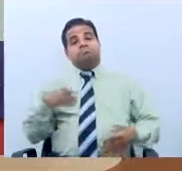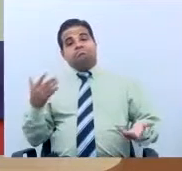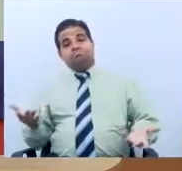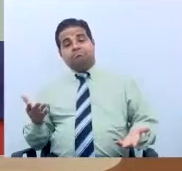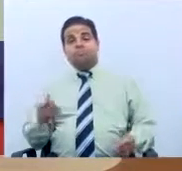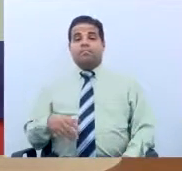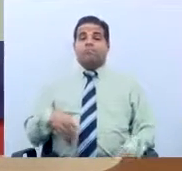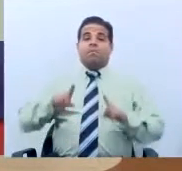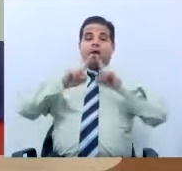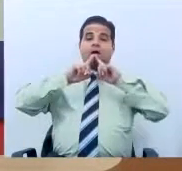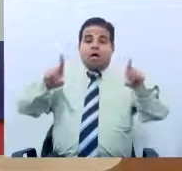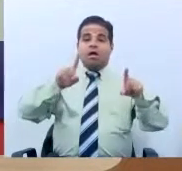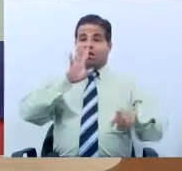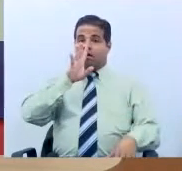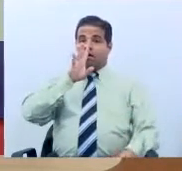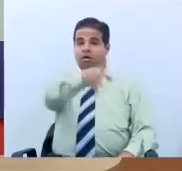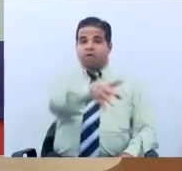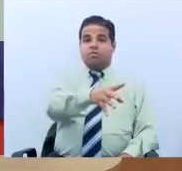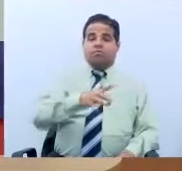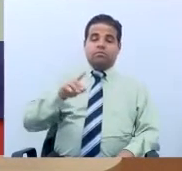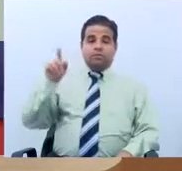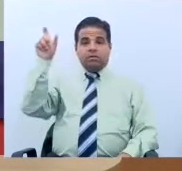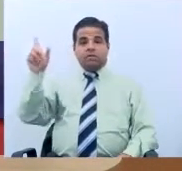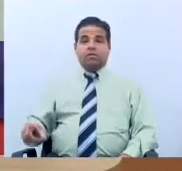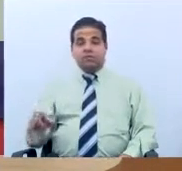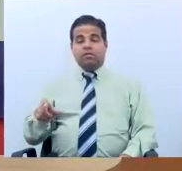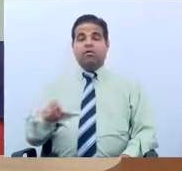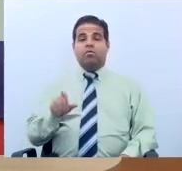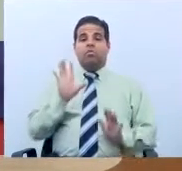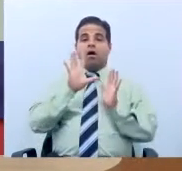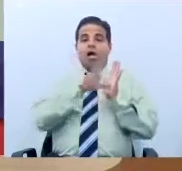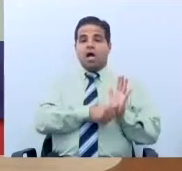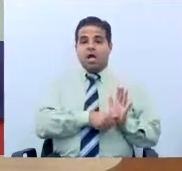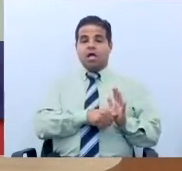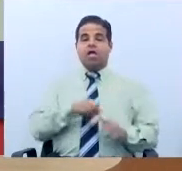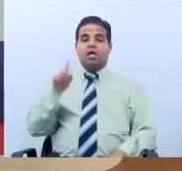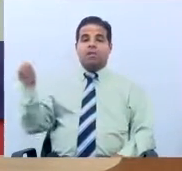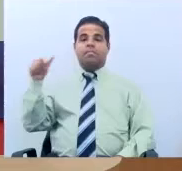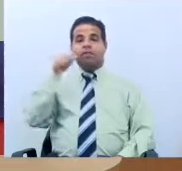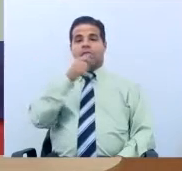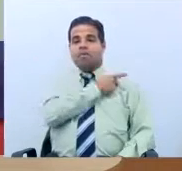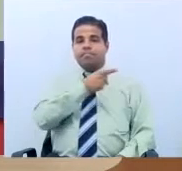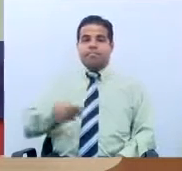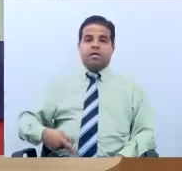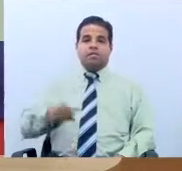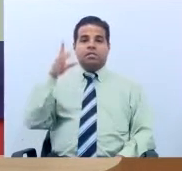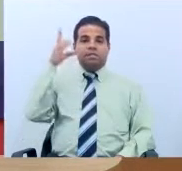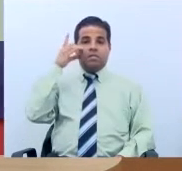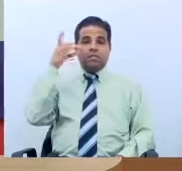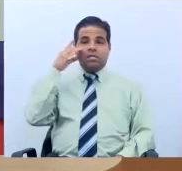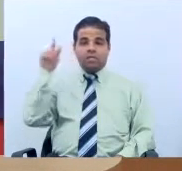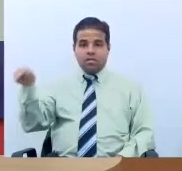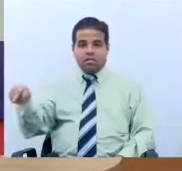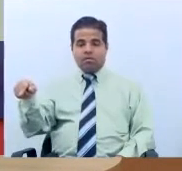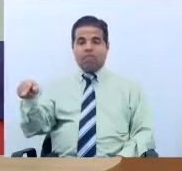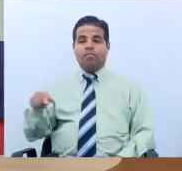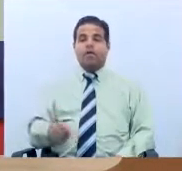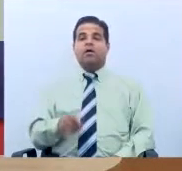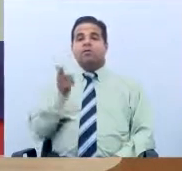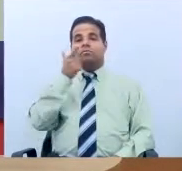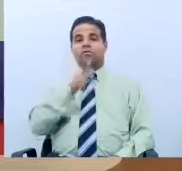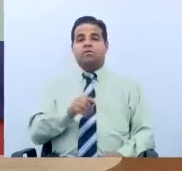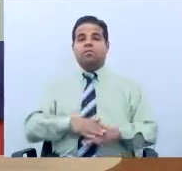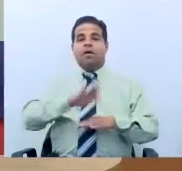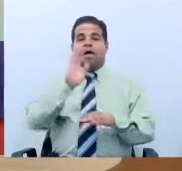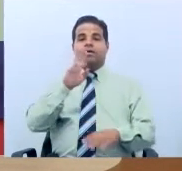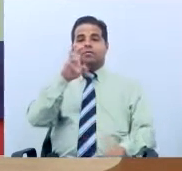numa acusação de um suposto crime da presidente da República, eleita com mais de 50